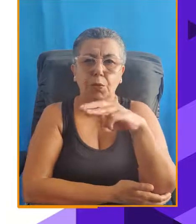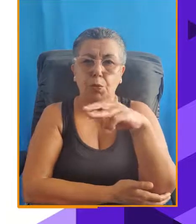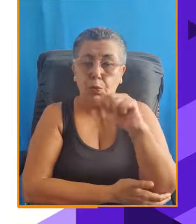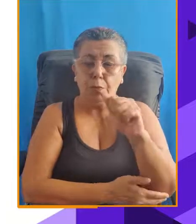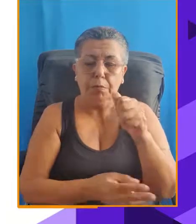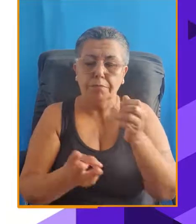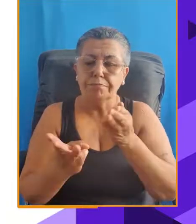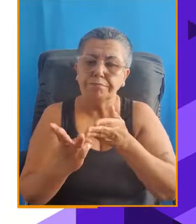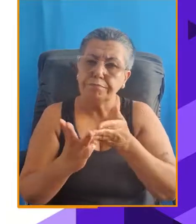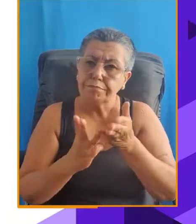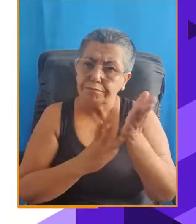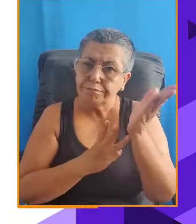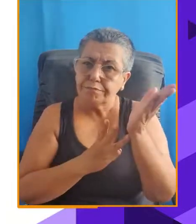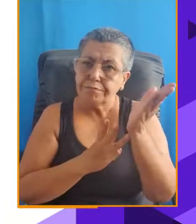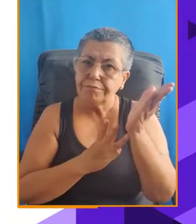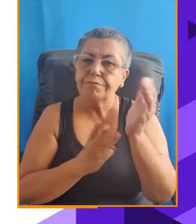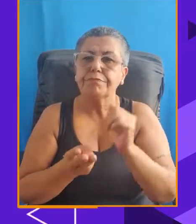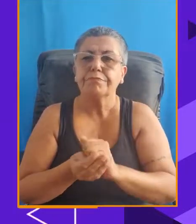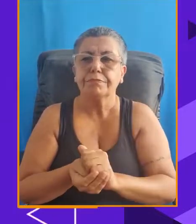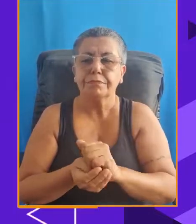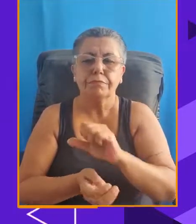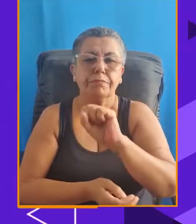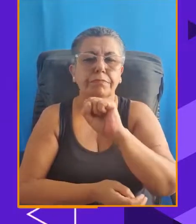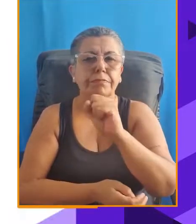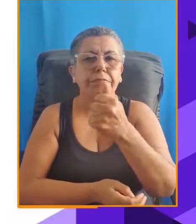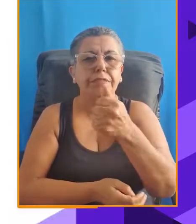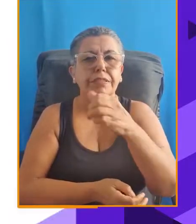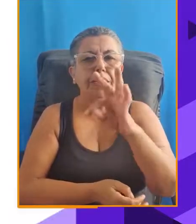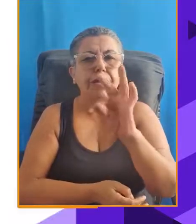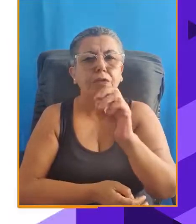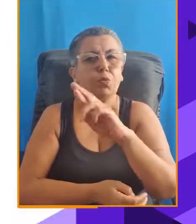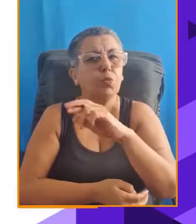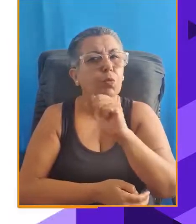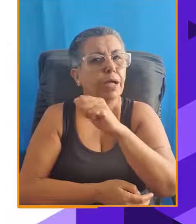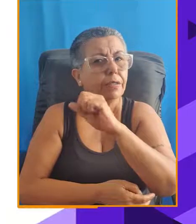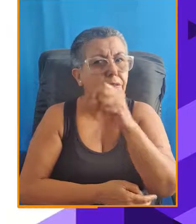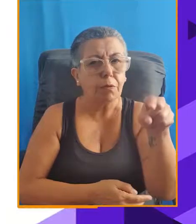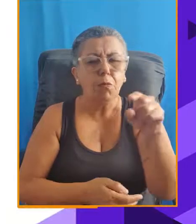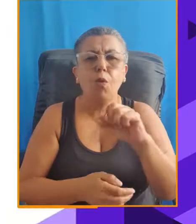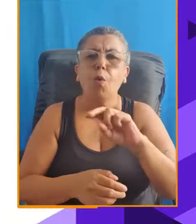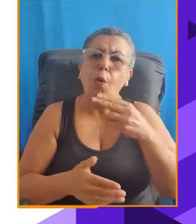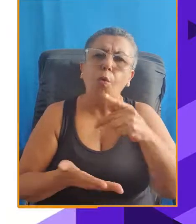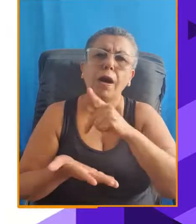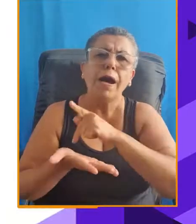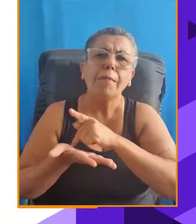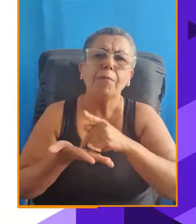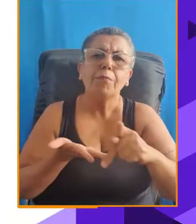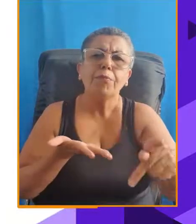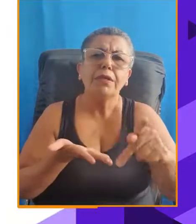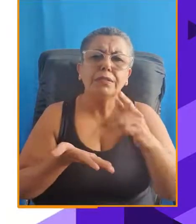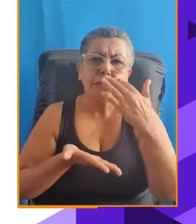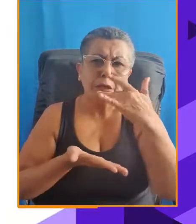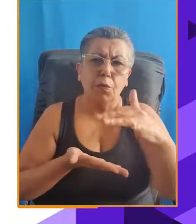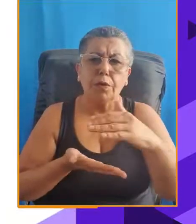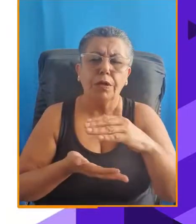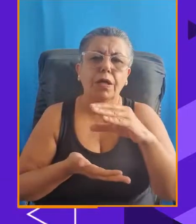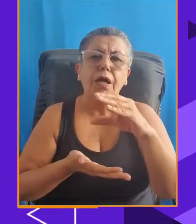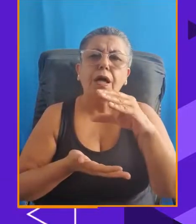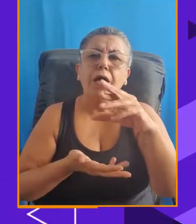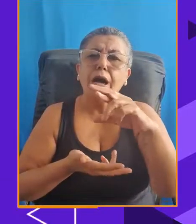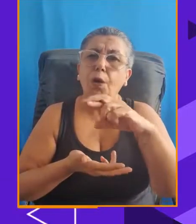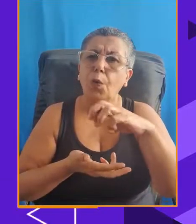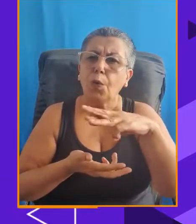A terceira dimensão da cor é a saturação, ou a pureza da cor. O croma